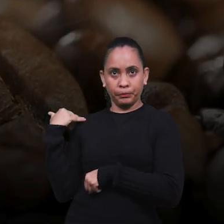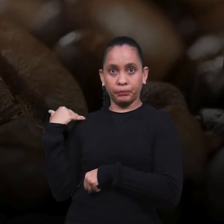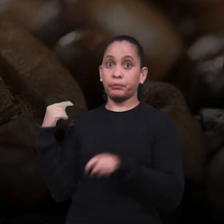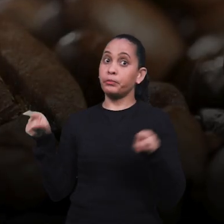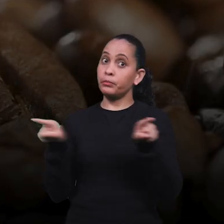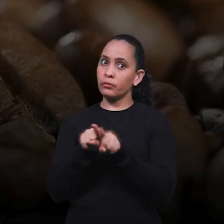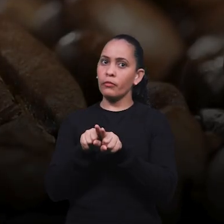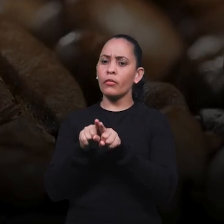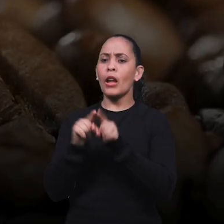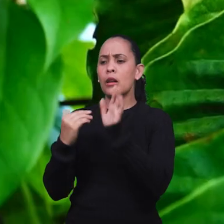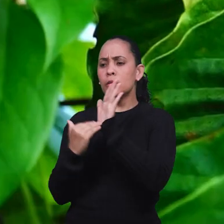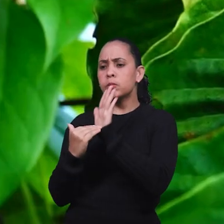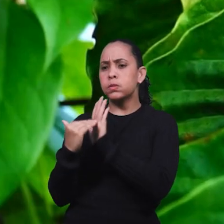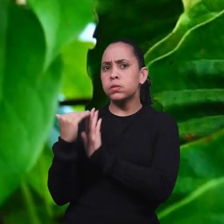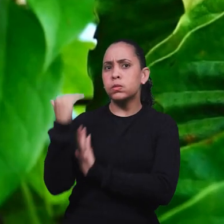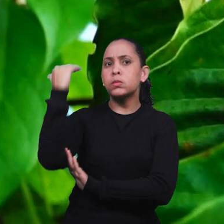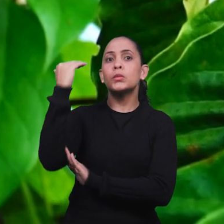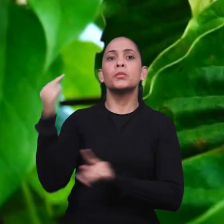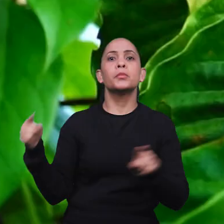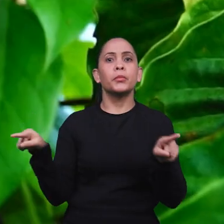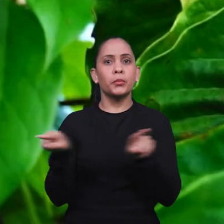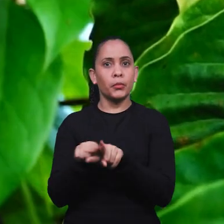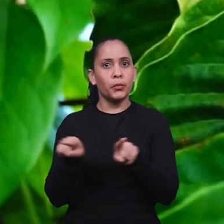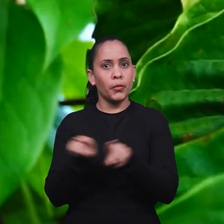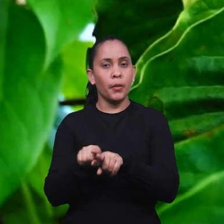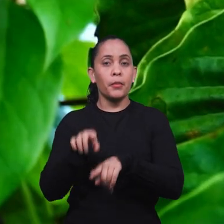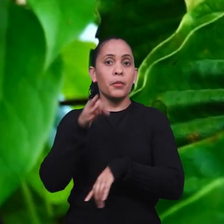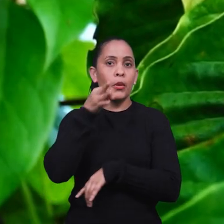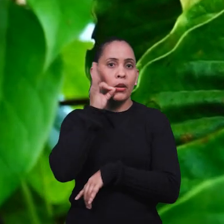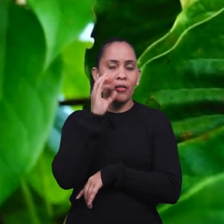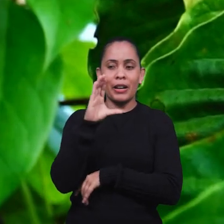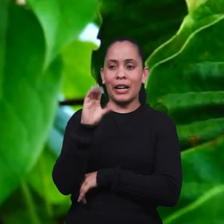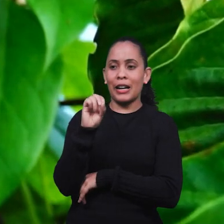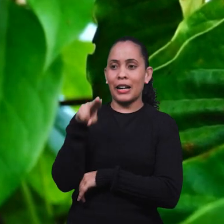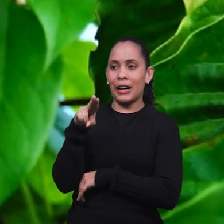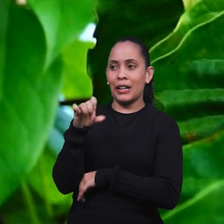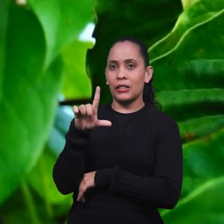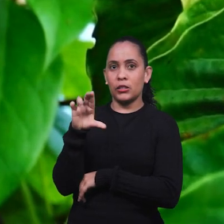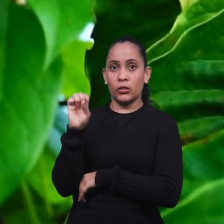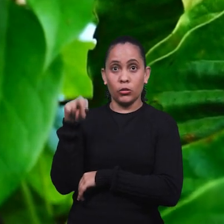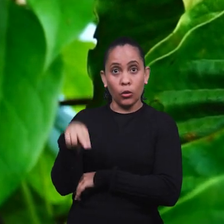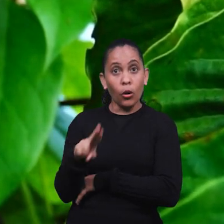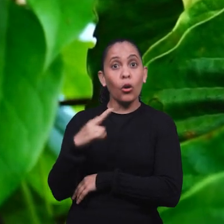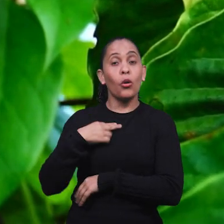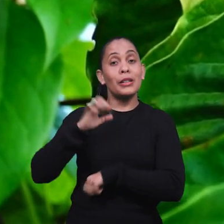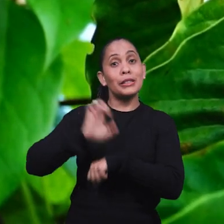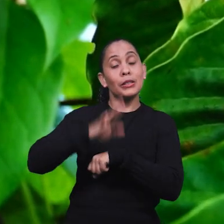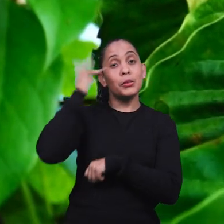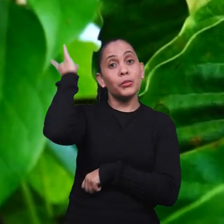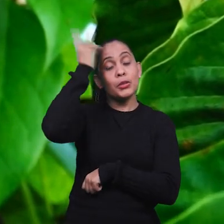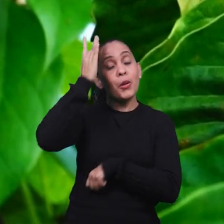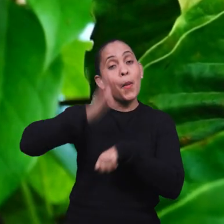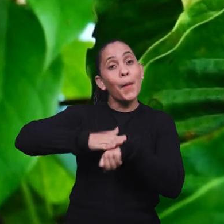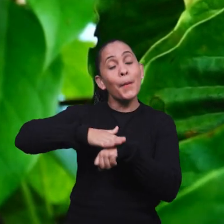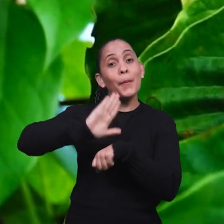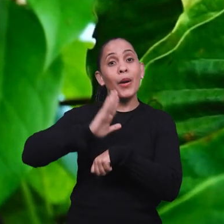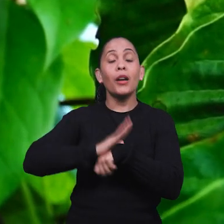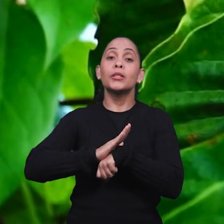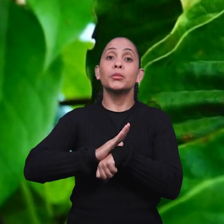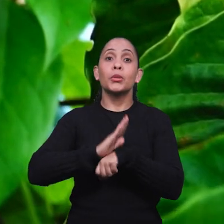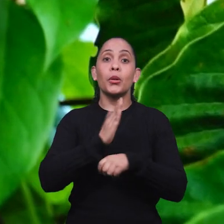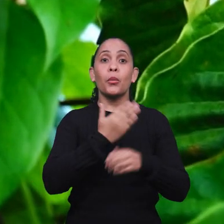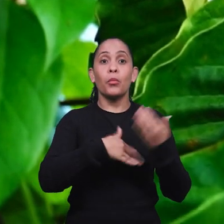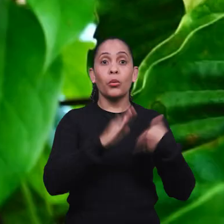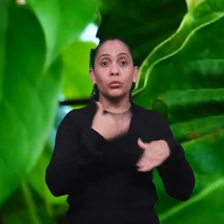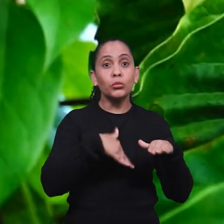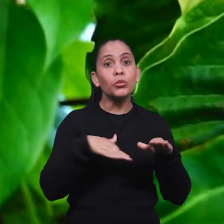anterior. Esse aumento é impulsionado principalmente pelo café Conilon. E o estado do Espírito Santo é o segundo